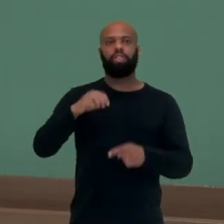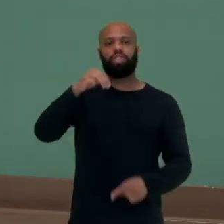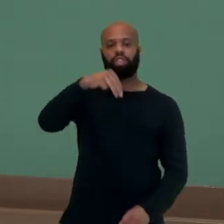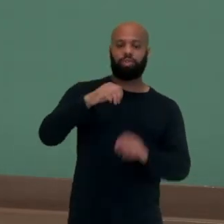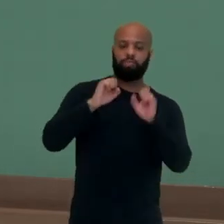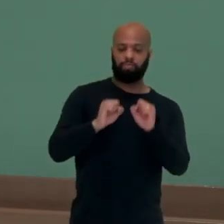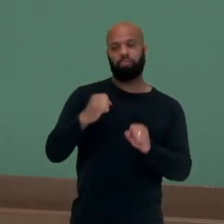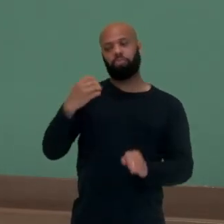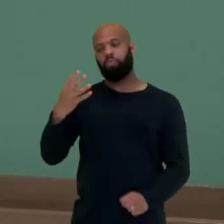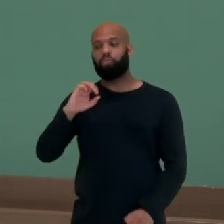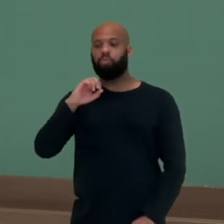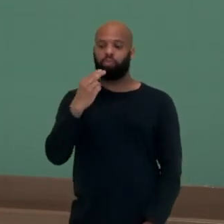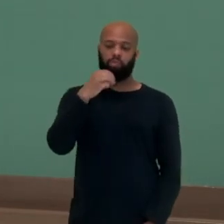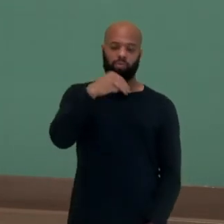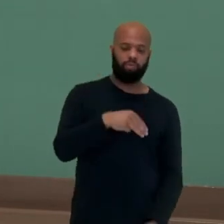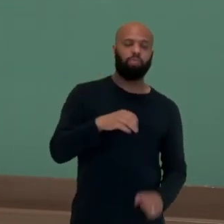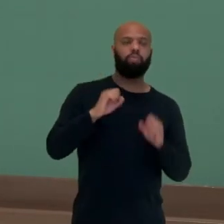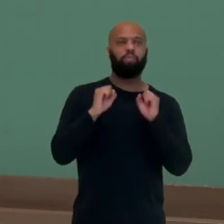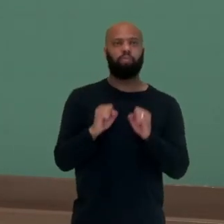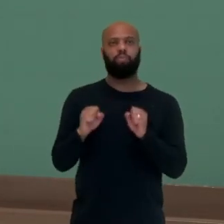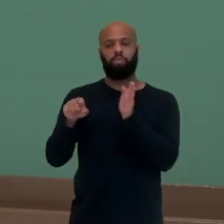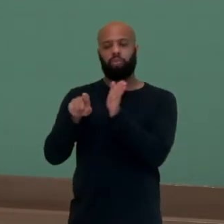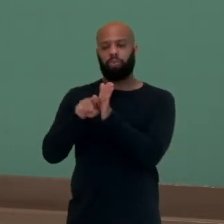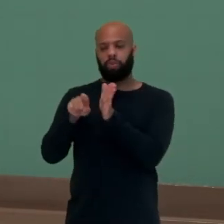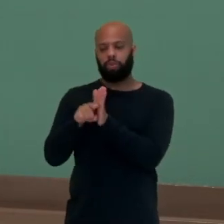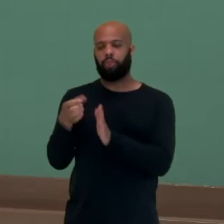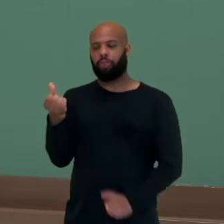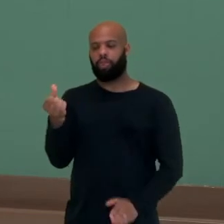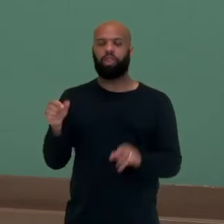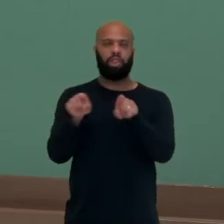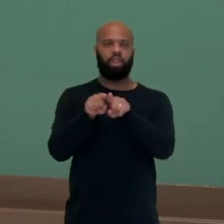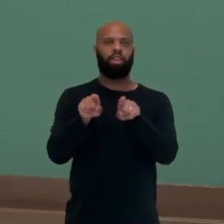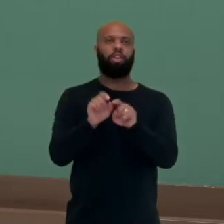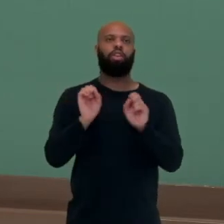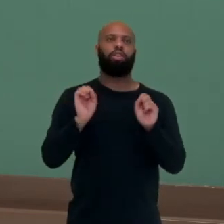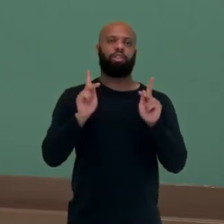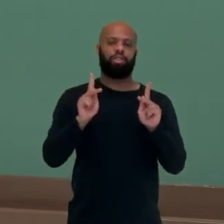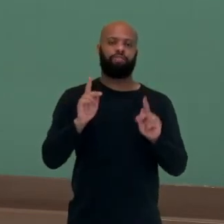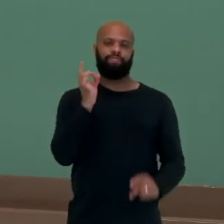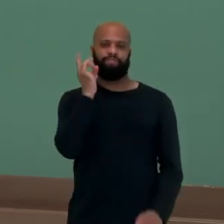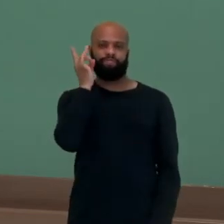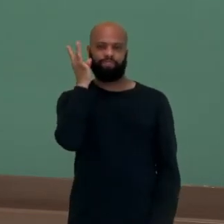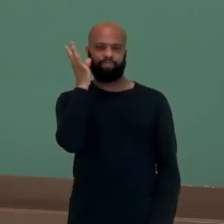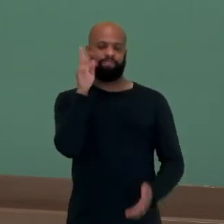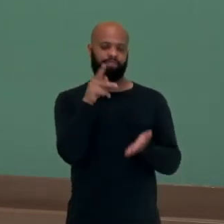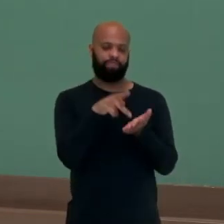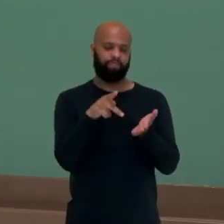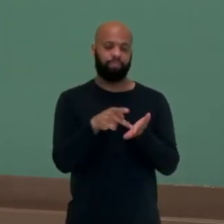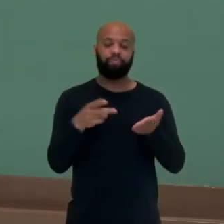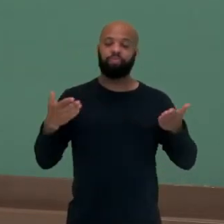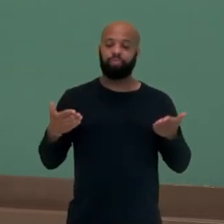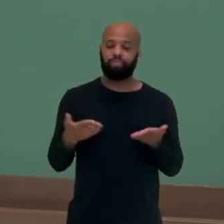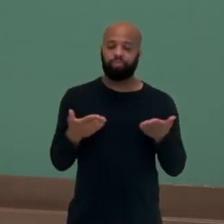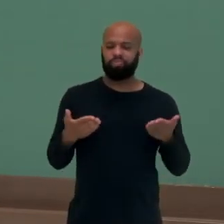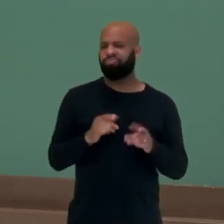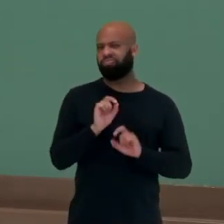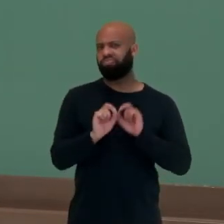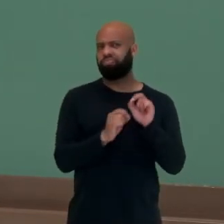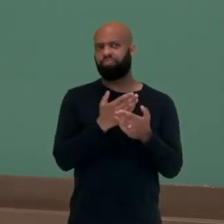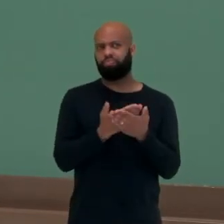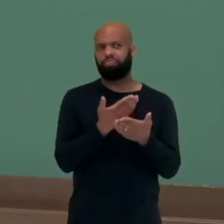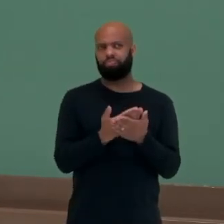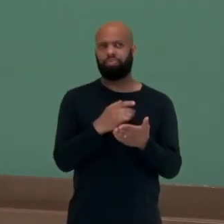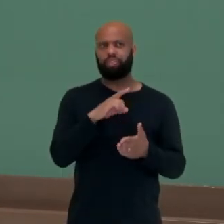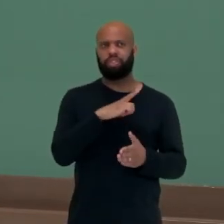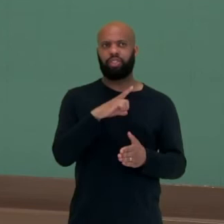4 ou o M pode ser menos 6. Tranquilo, gente? Fácil, né? Agora vamos falar sobre a